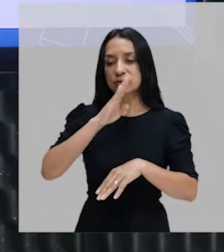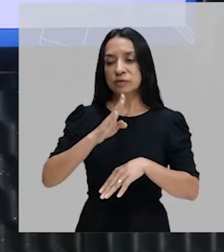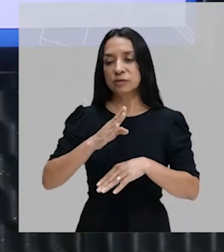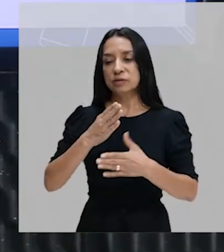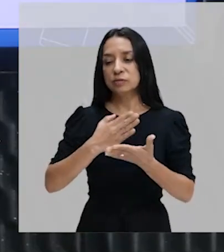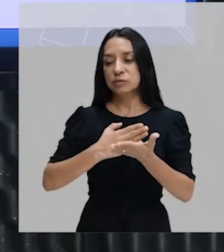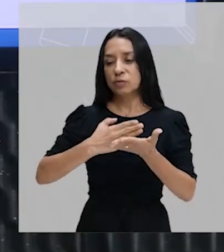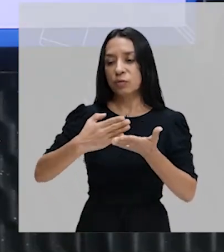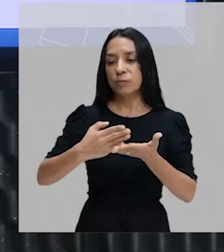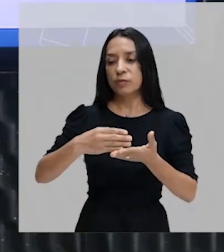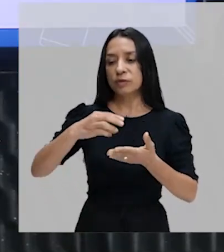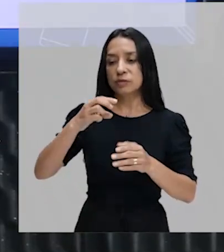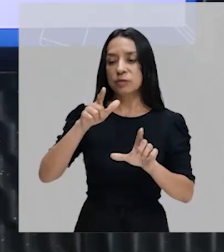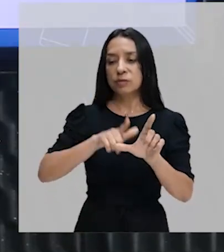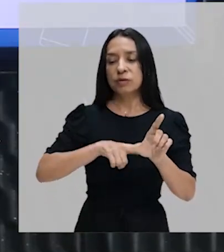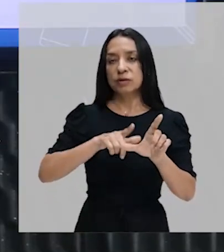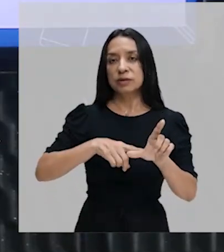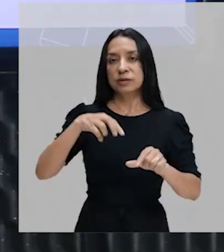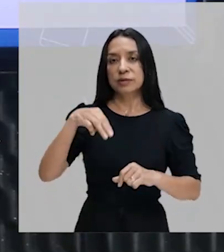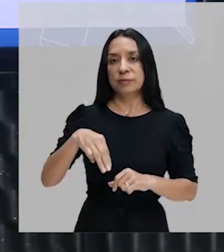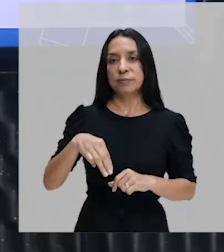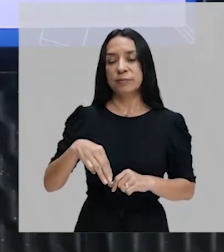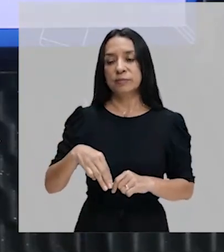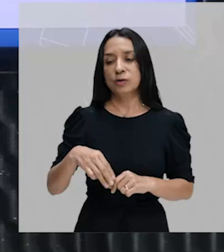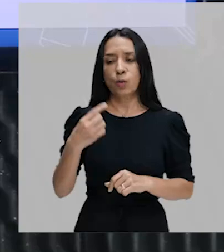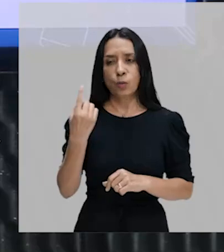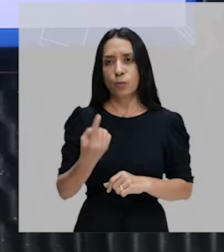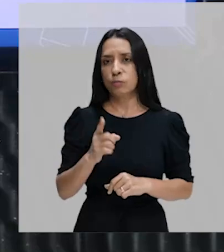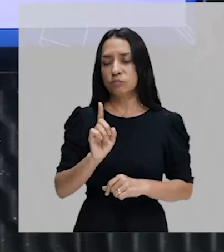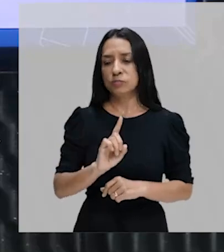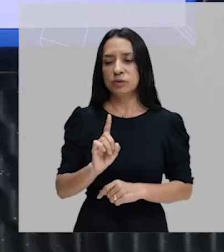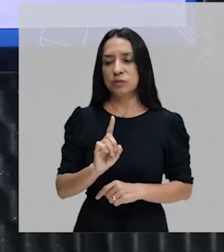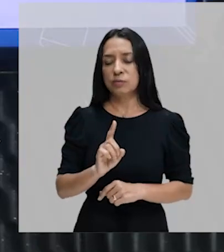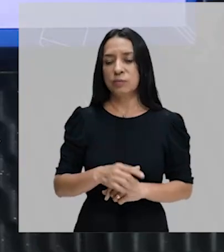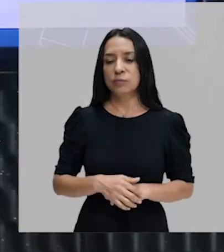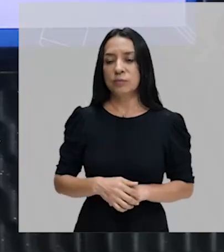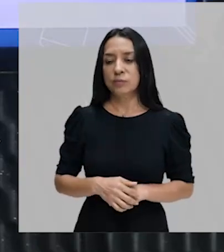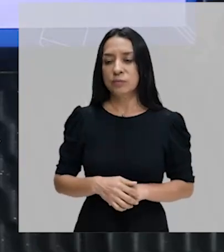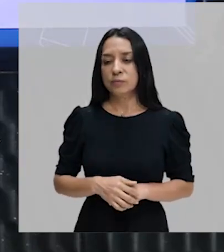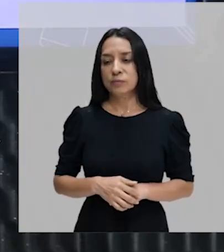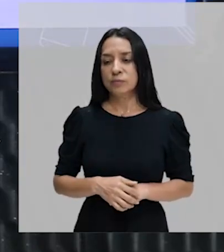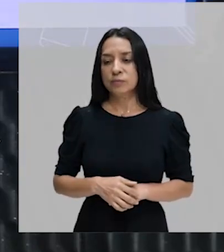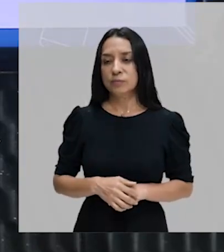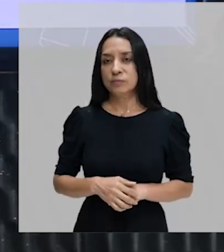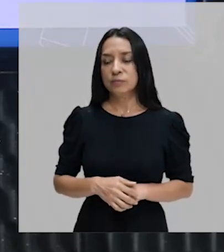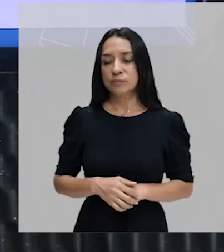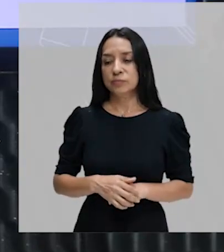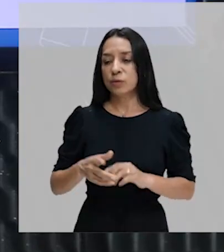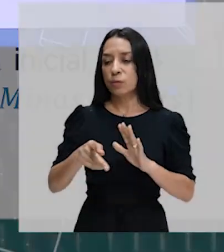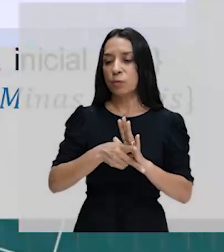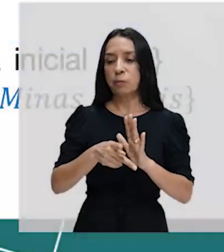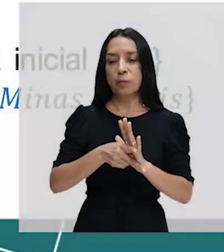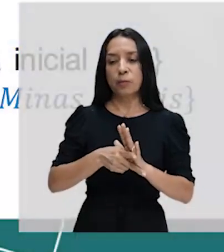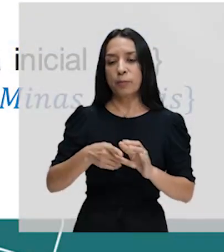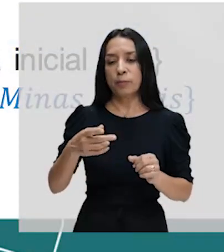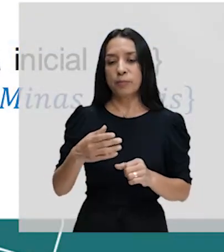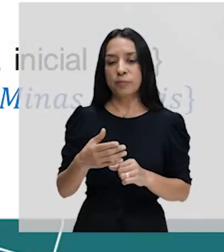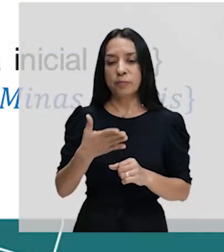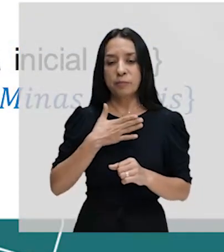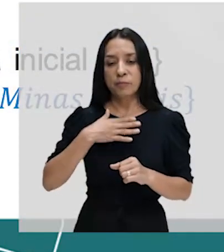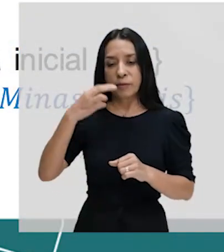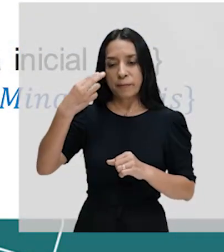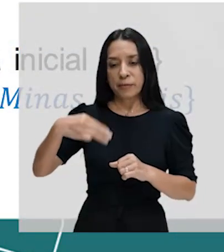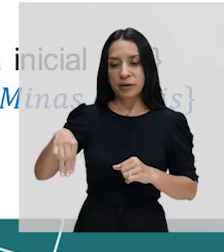letra M. Bom, infelizmente, não é só um, né? Se fosse, seria o meu estado, que é Maranhão. Mas não, tem outros.